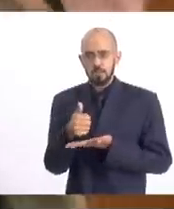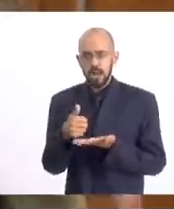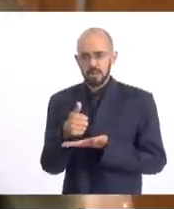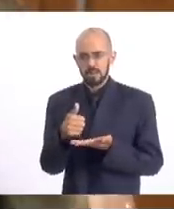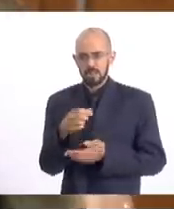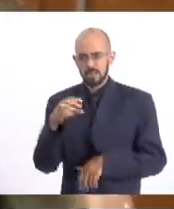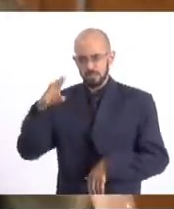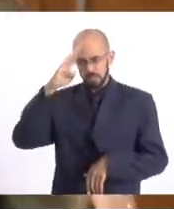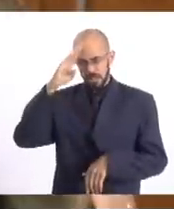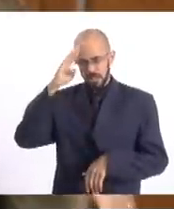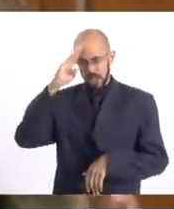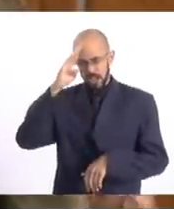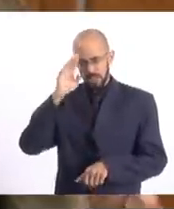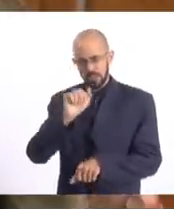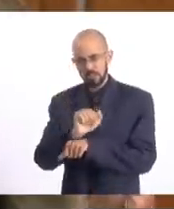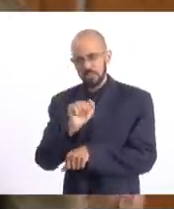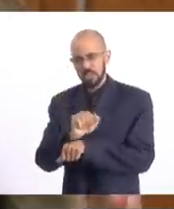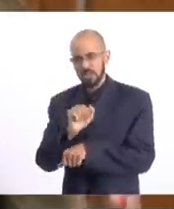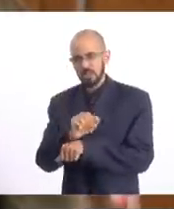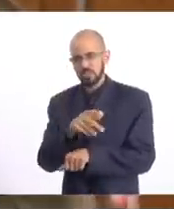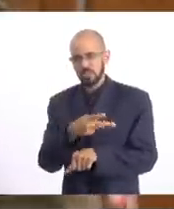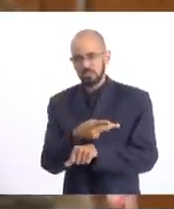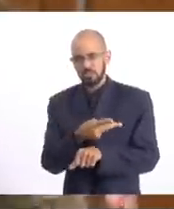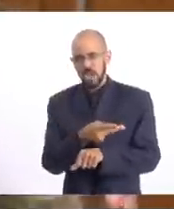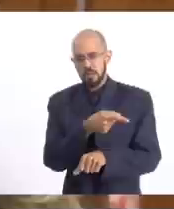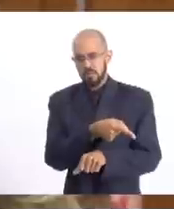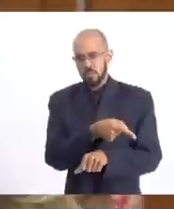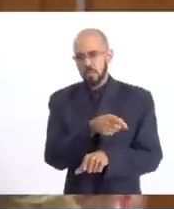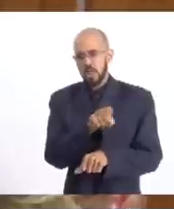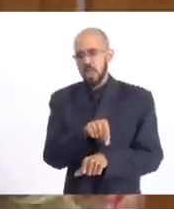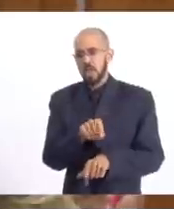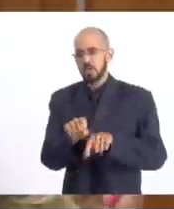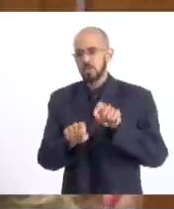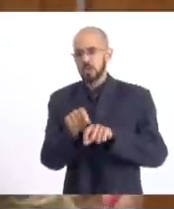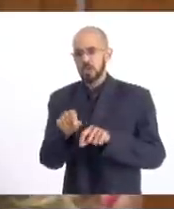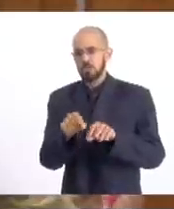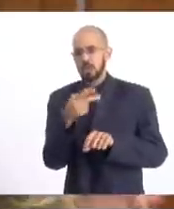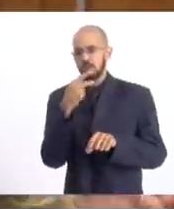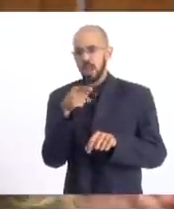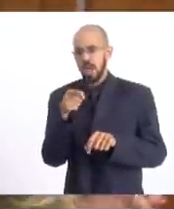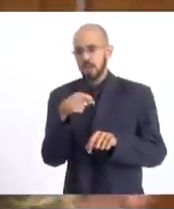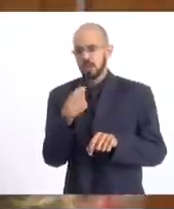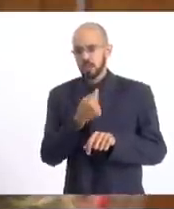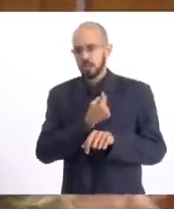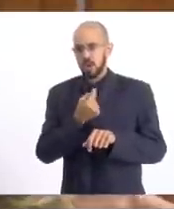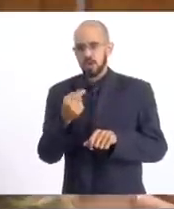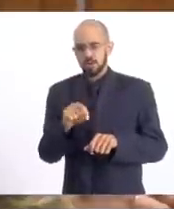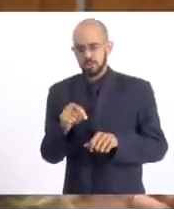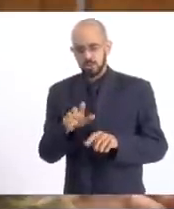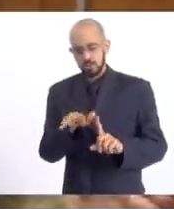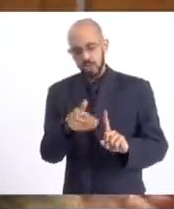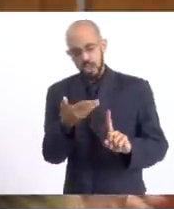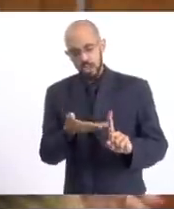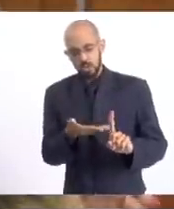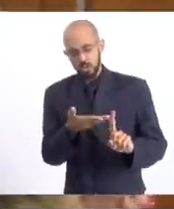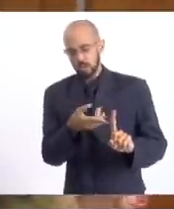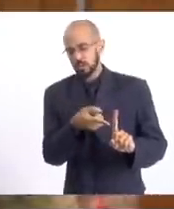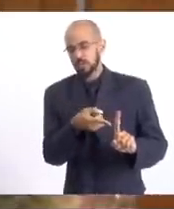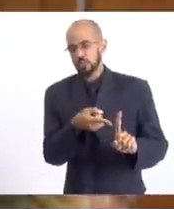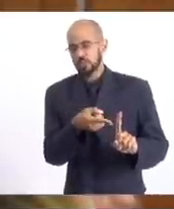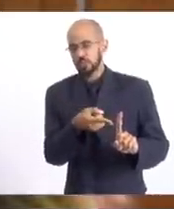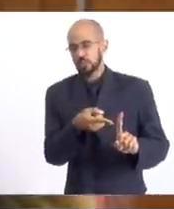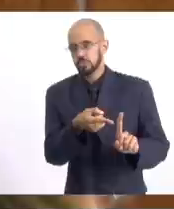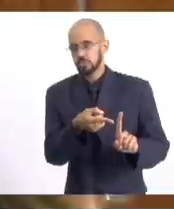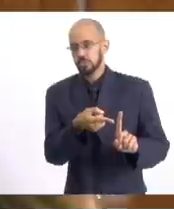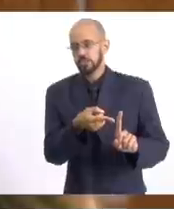fora esperando, essa gratificação, é para poder dizer assim, ó, nós estamos sendo reconhecidos,